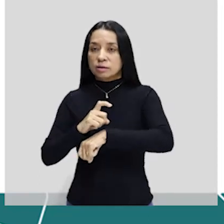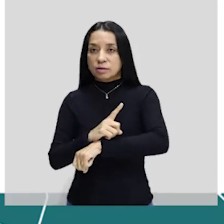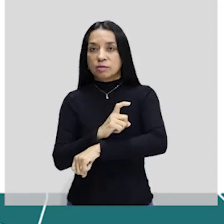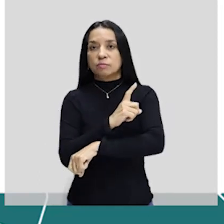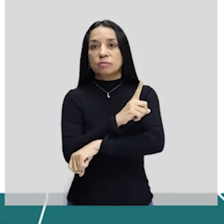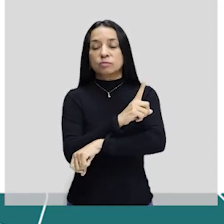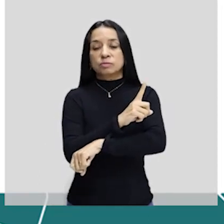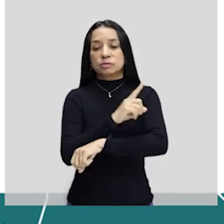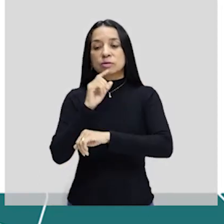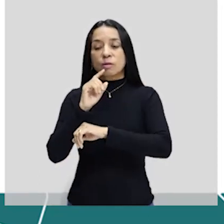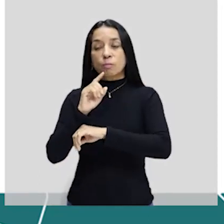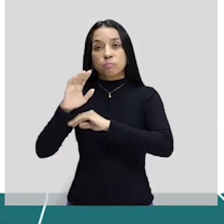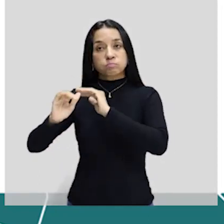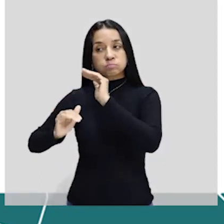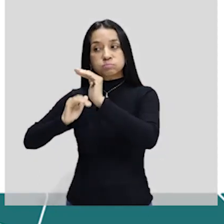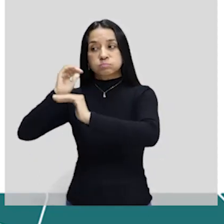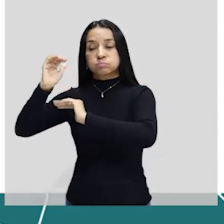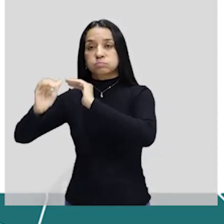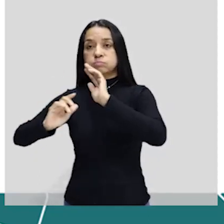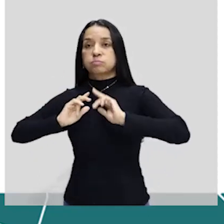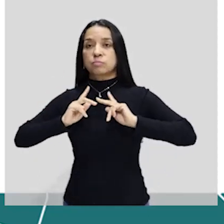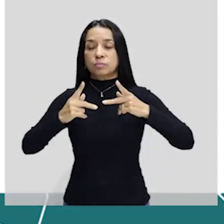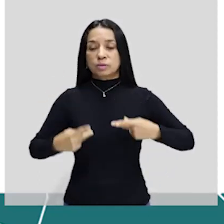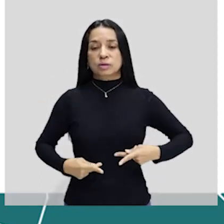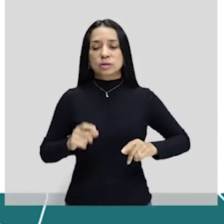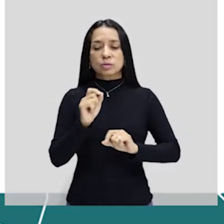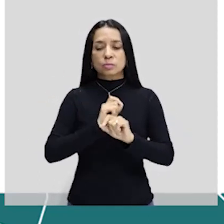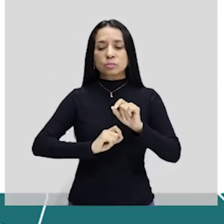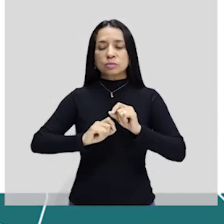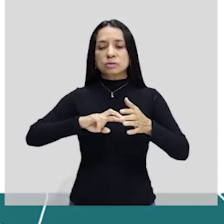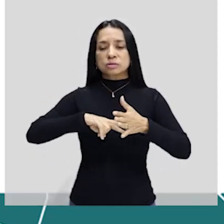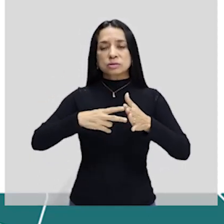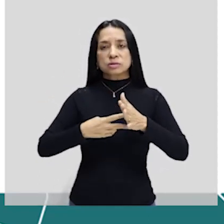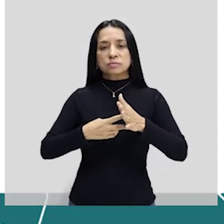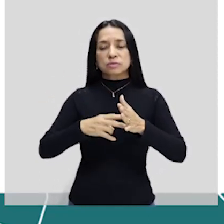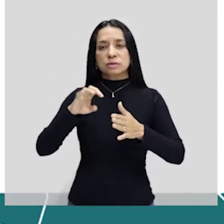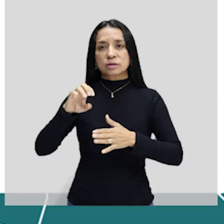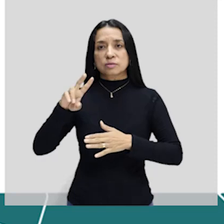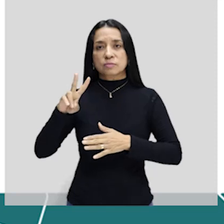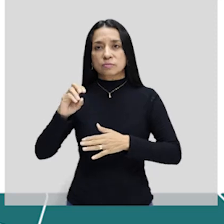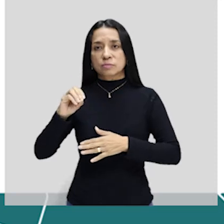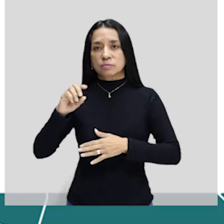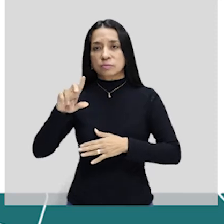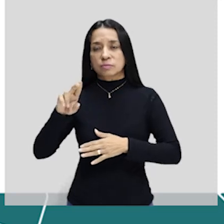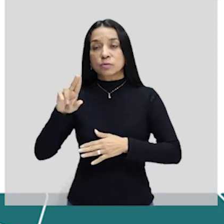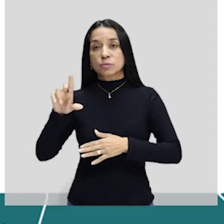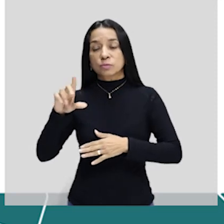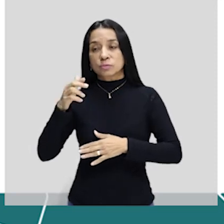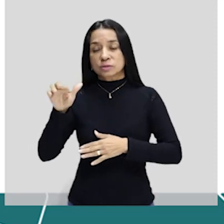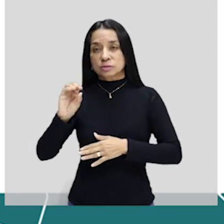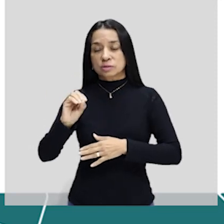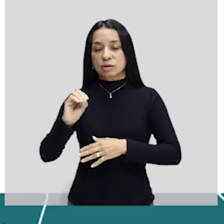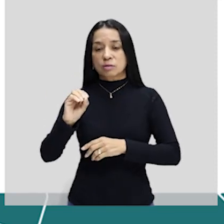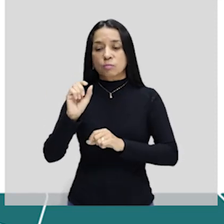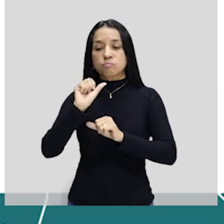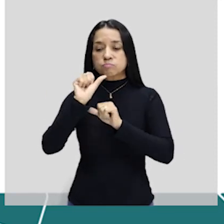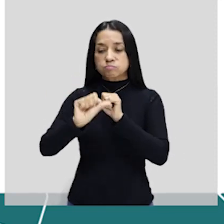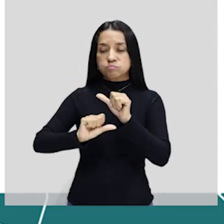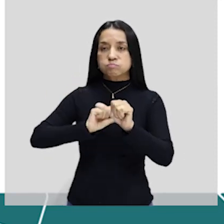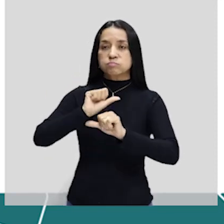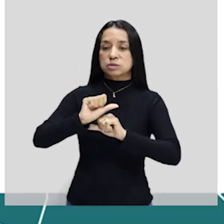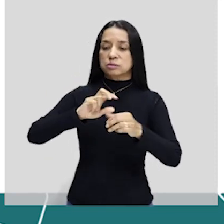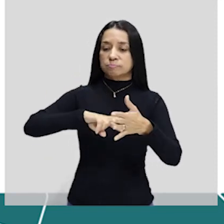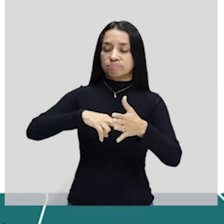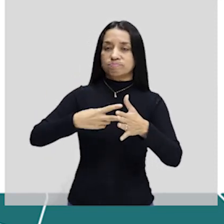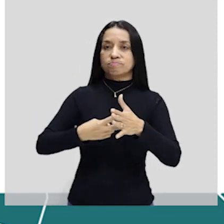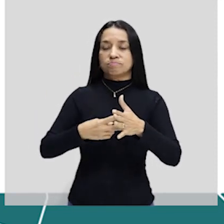Lembrando, o que é evolução? Evolução é sinônimo de mudança. Toda vez que tem mudança nas características dos